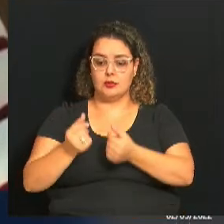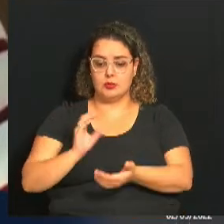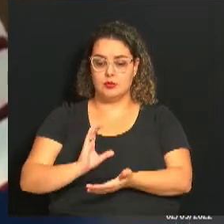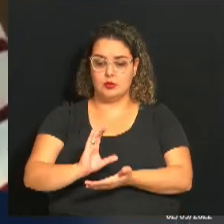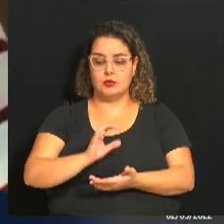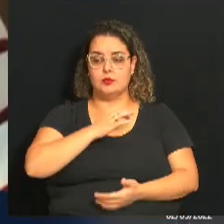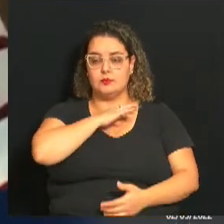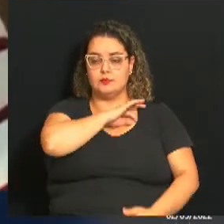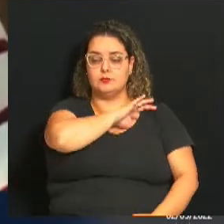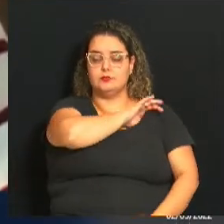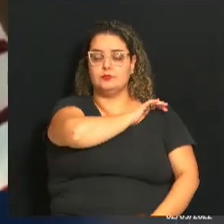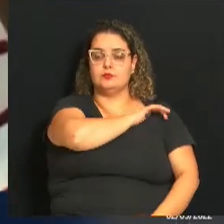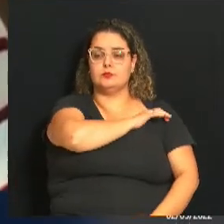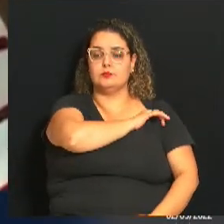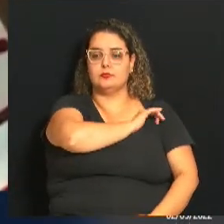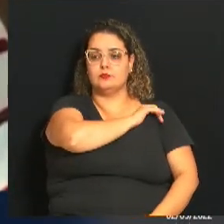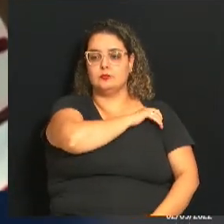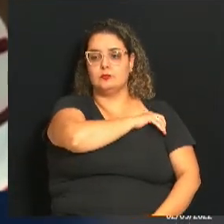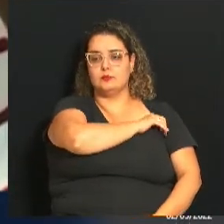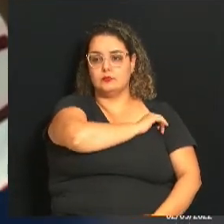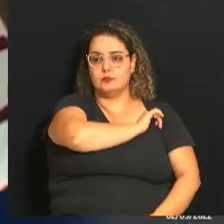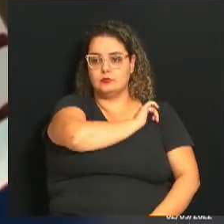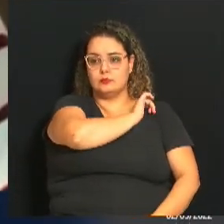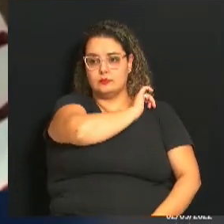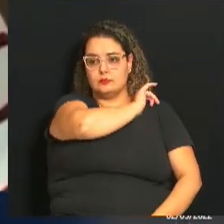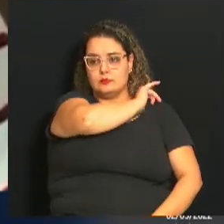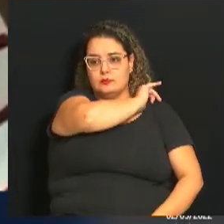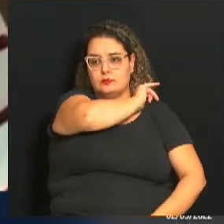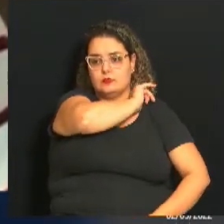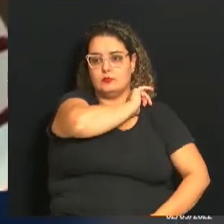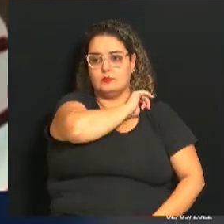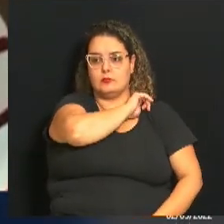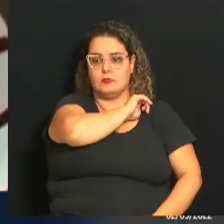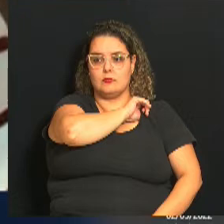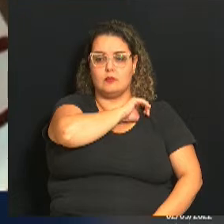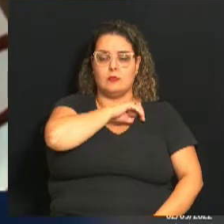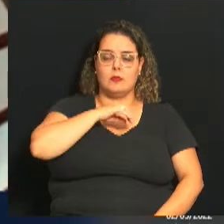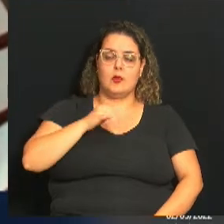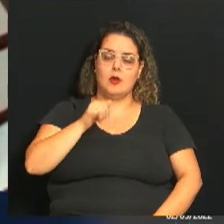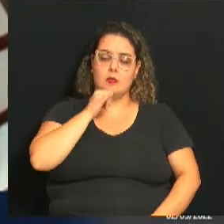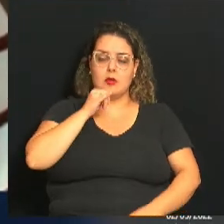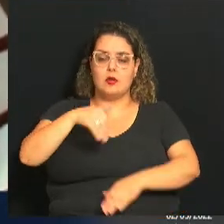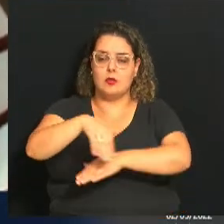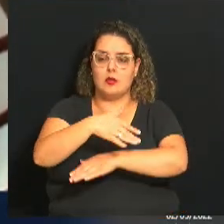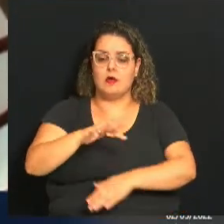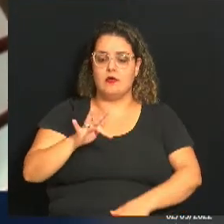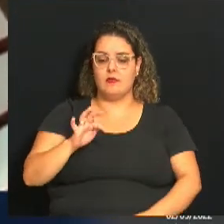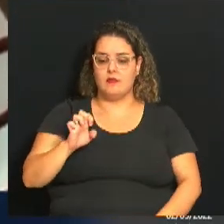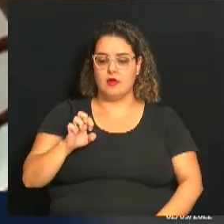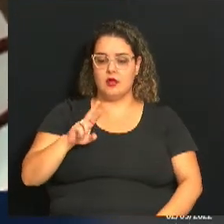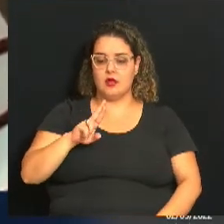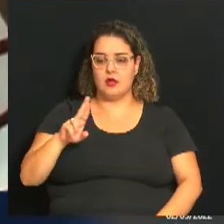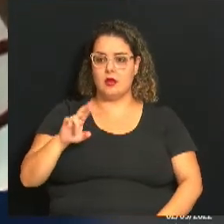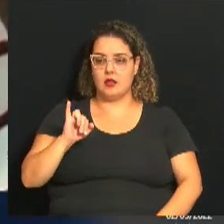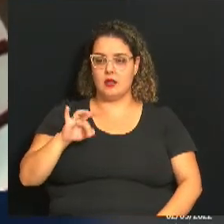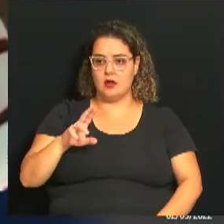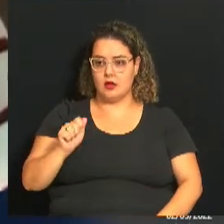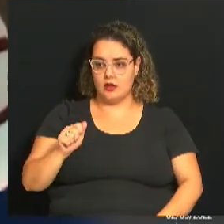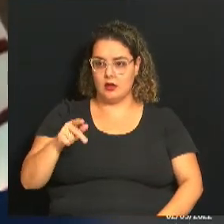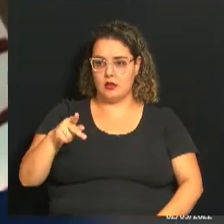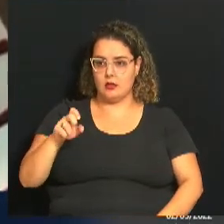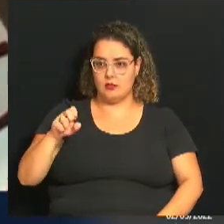dar um exemplo. A rua Ferreira Penteado. Se nós fizermos naquele canto